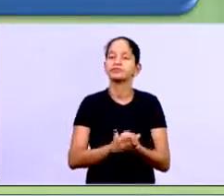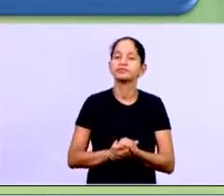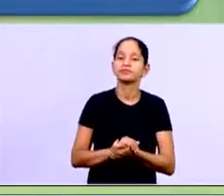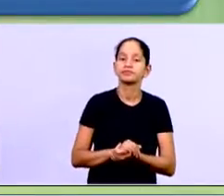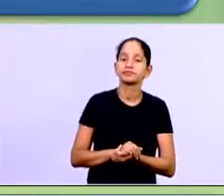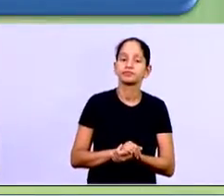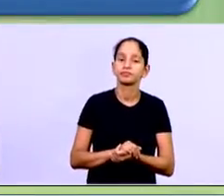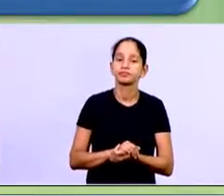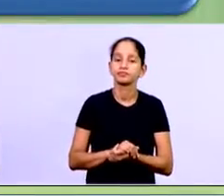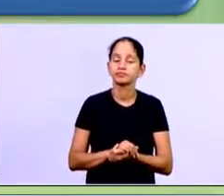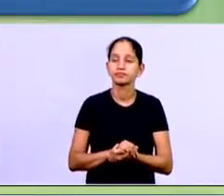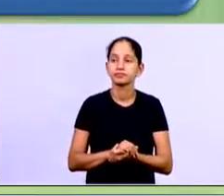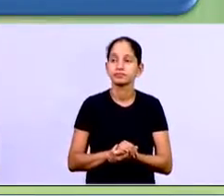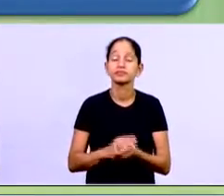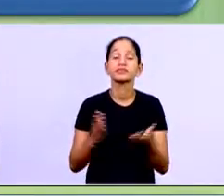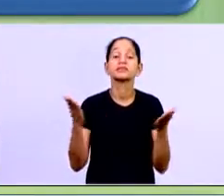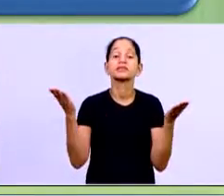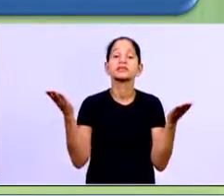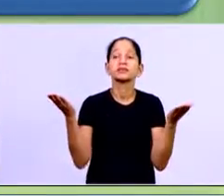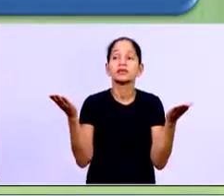lá.